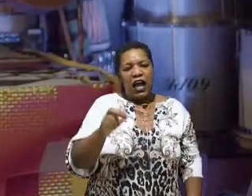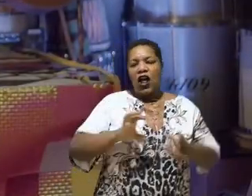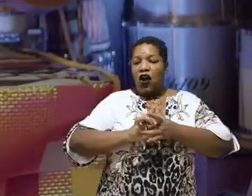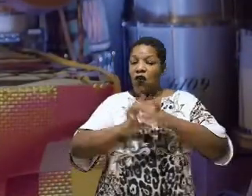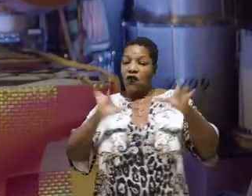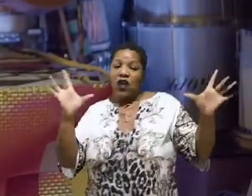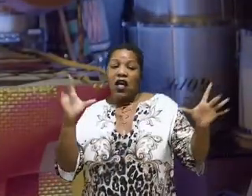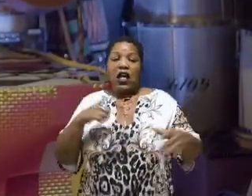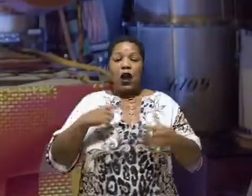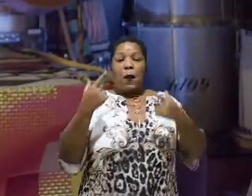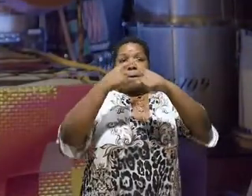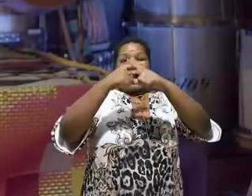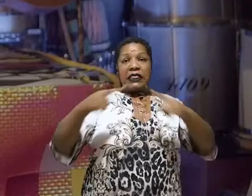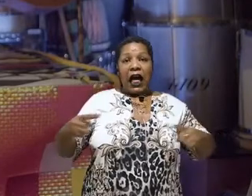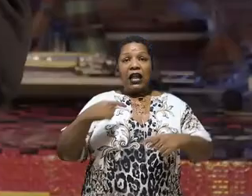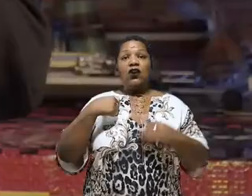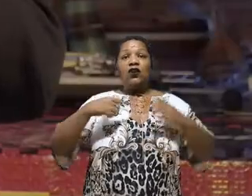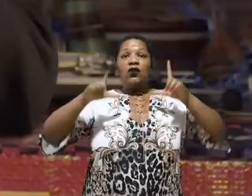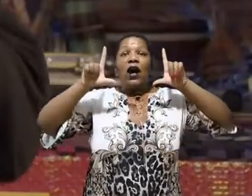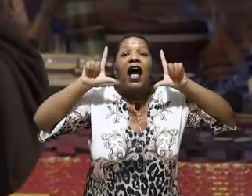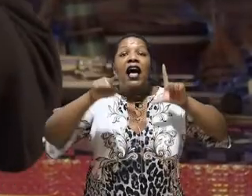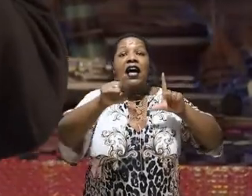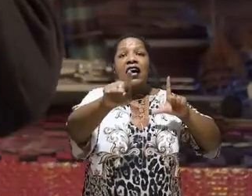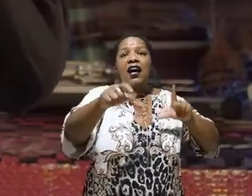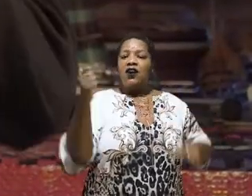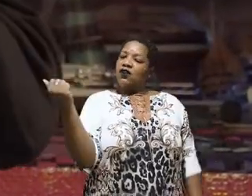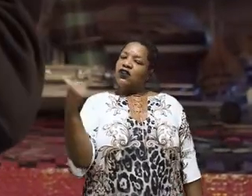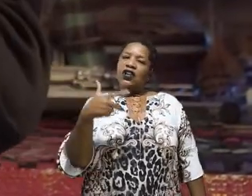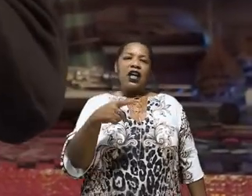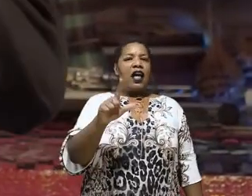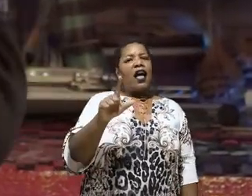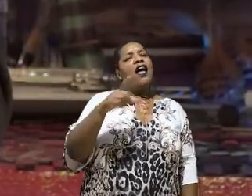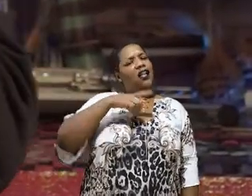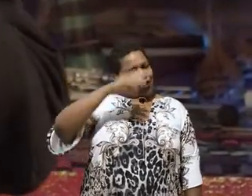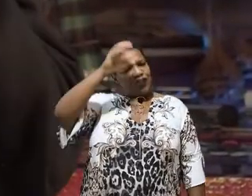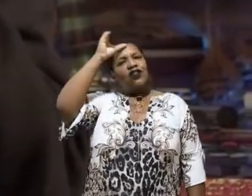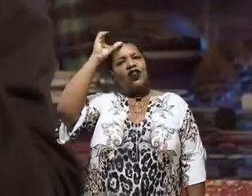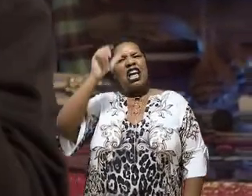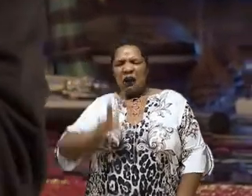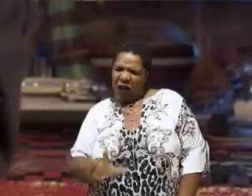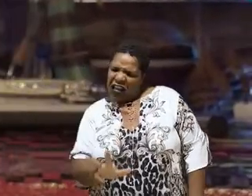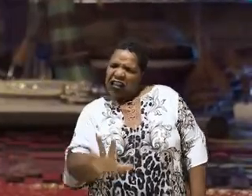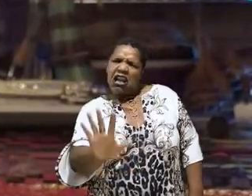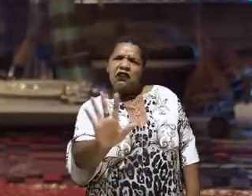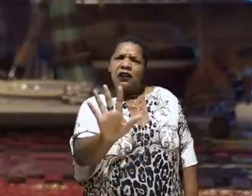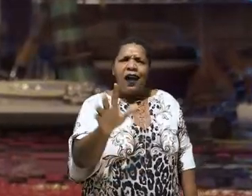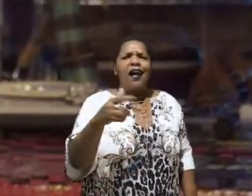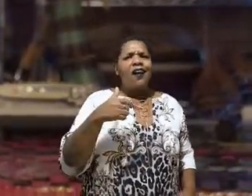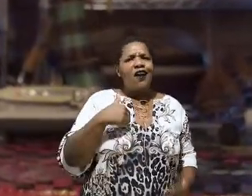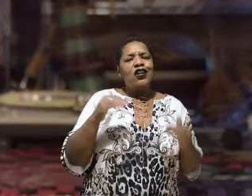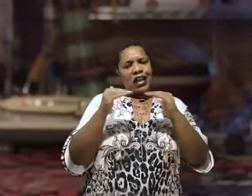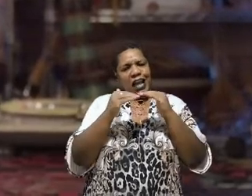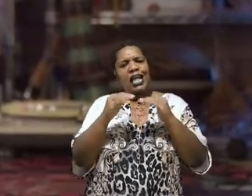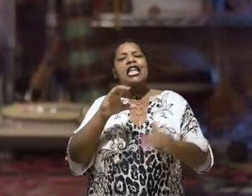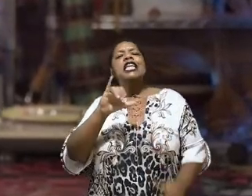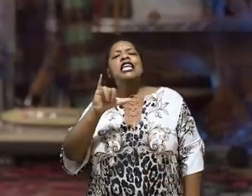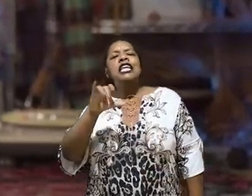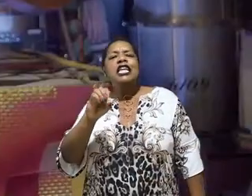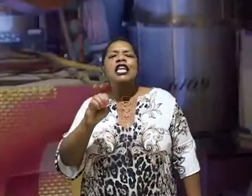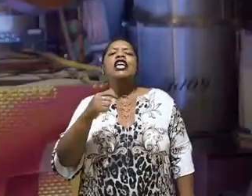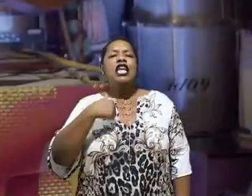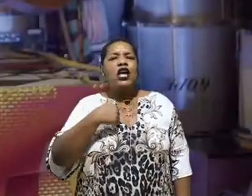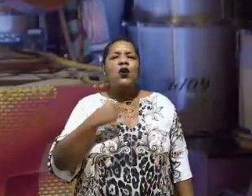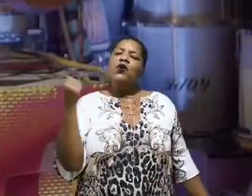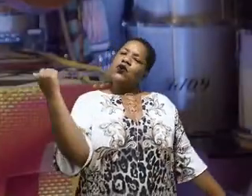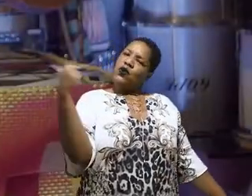Caiçaras o free Fire e batalha sofá cara não sou réptil não raça do Rio sou a rima